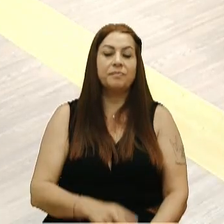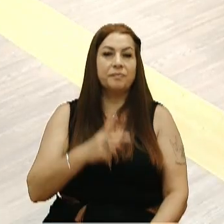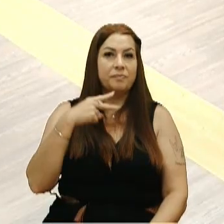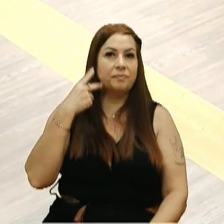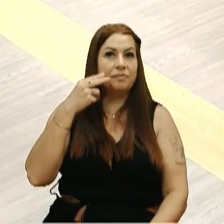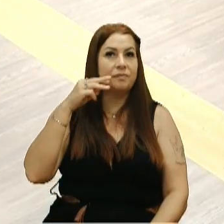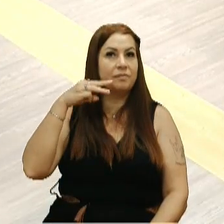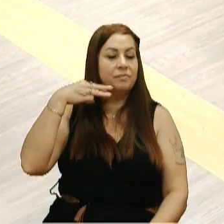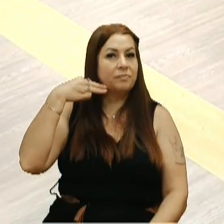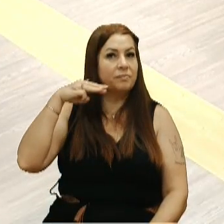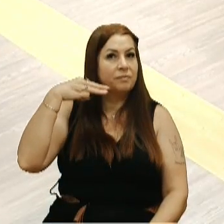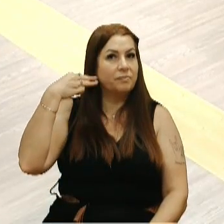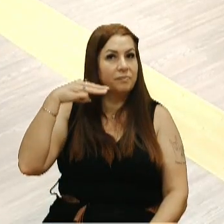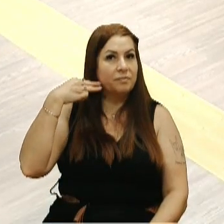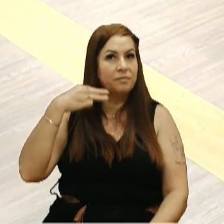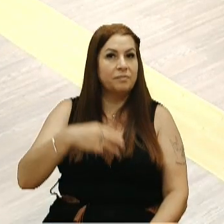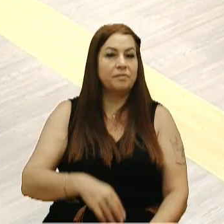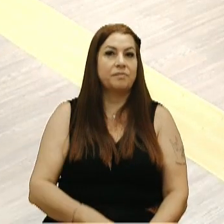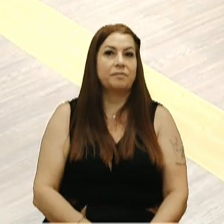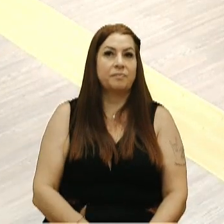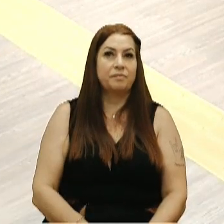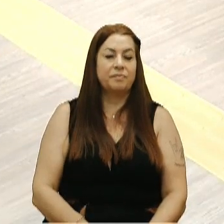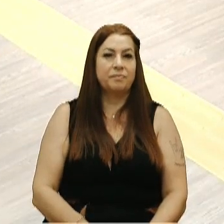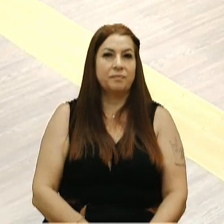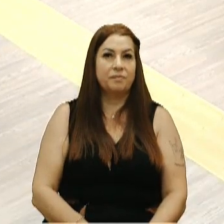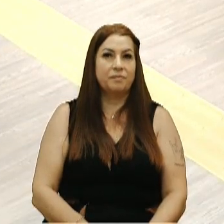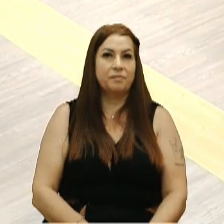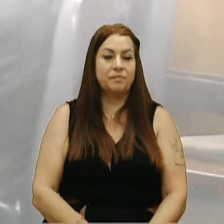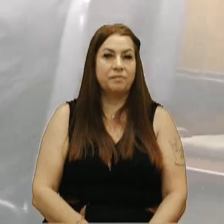Vereadora Marisol Santos.